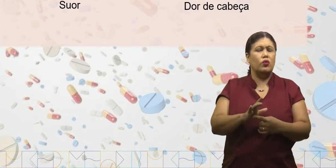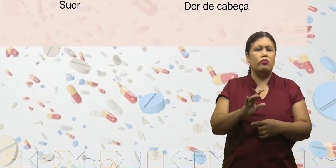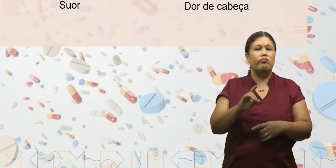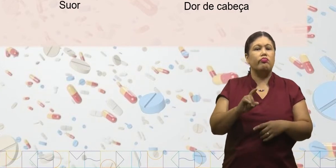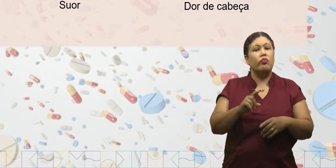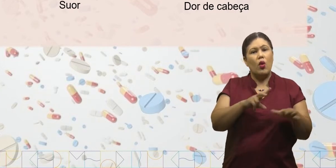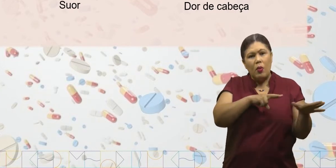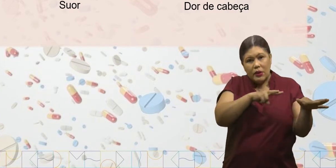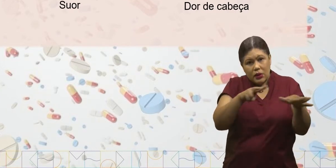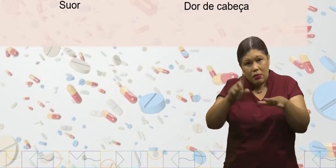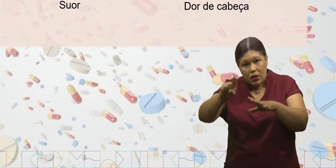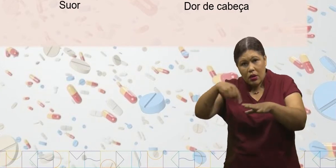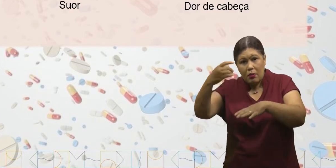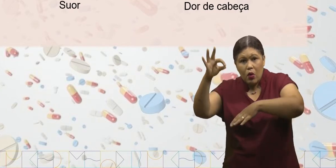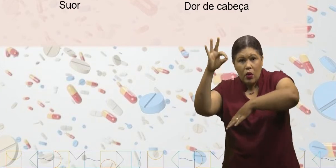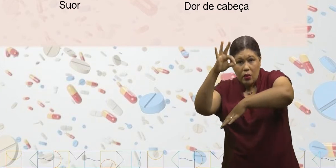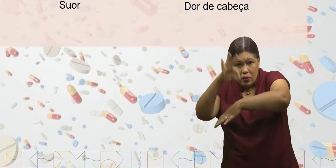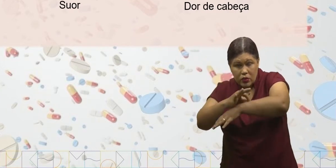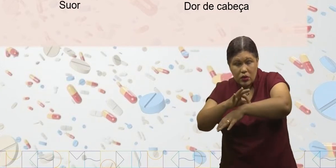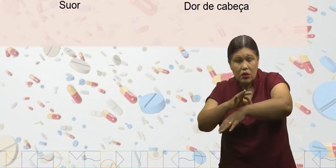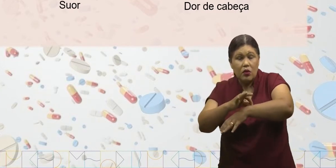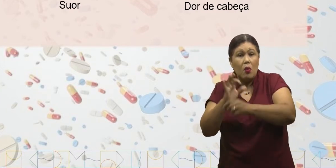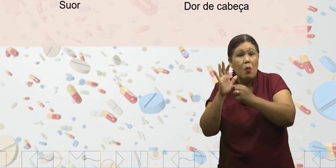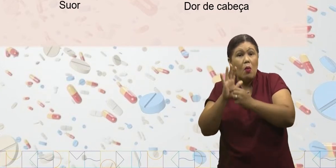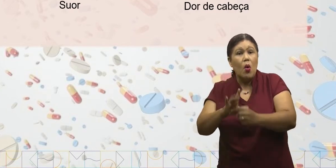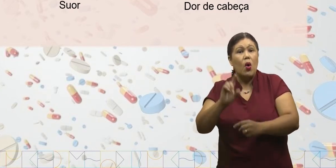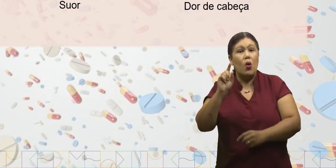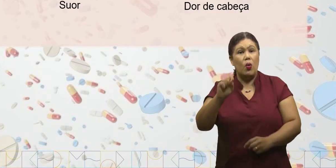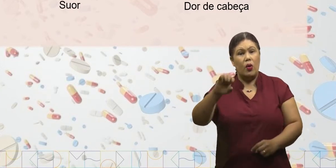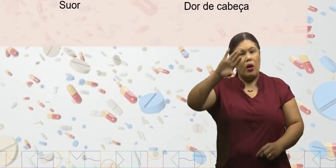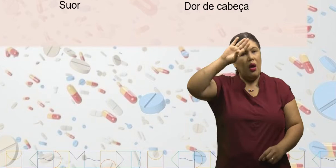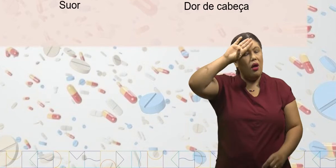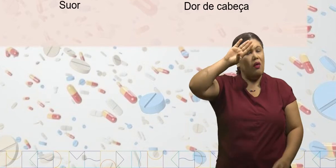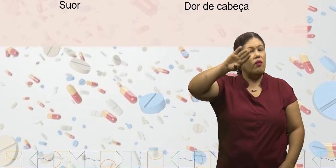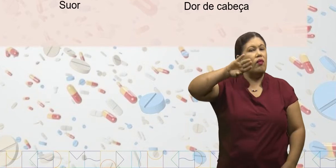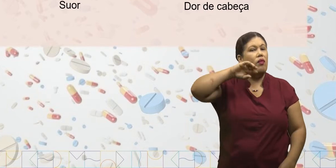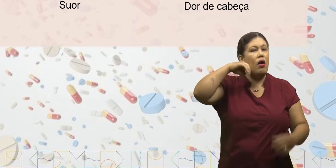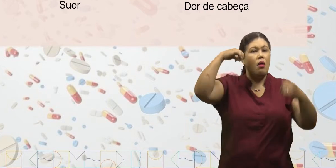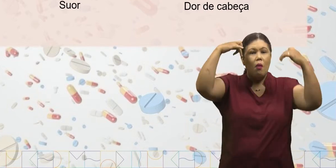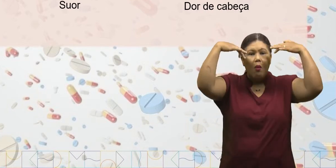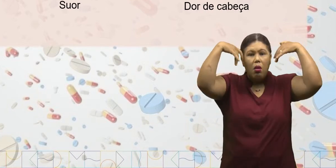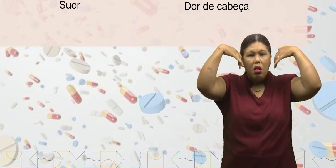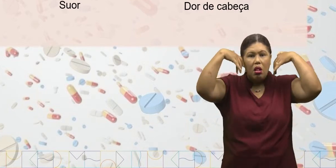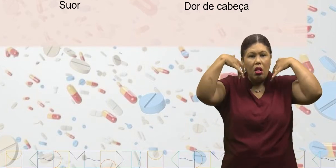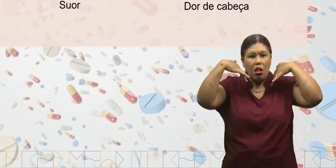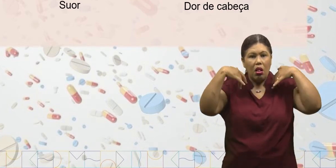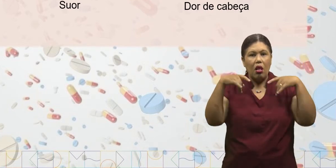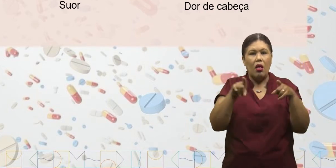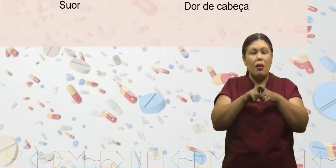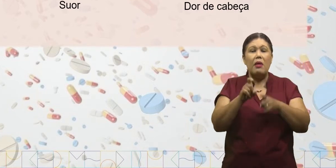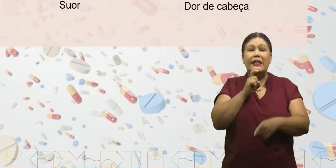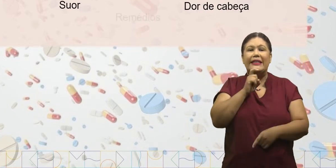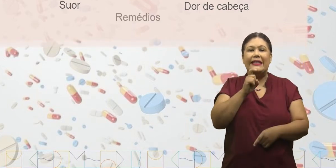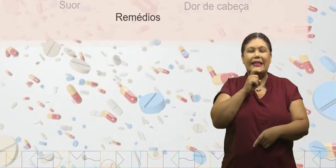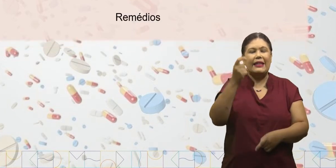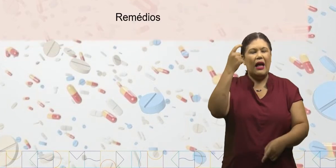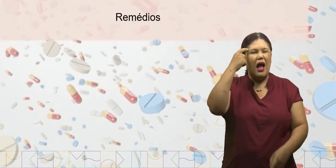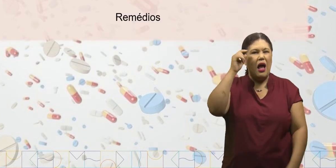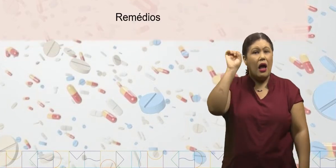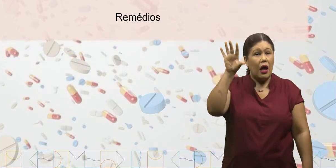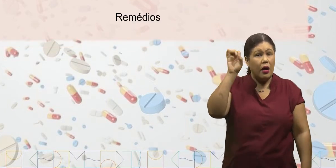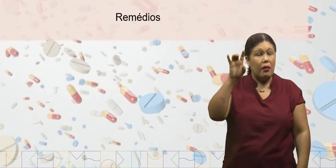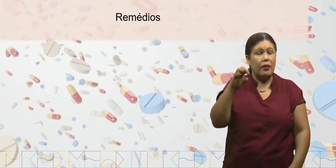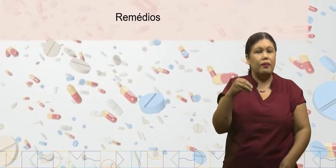Anopheles. Ele começa a apresentar febre alta, calafrios, suor e dor de cabeça.